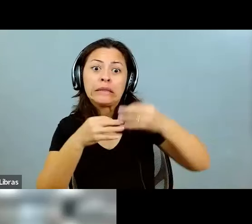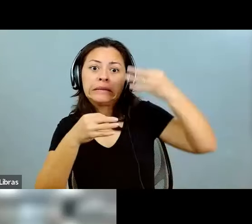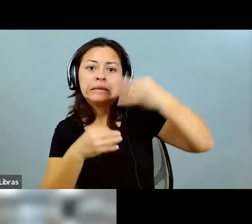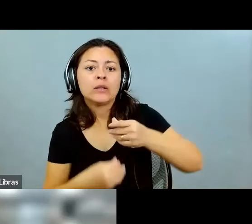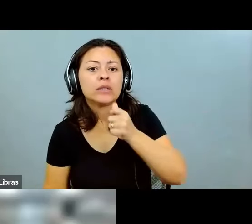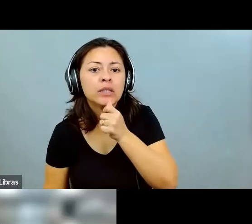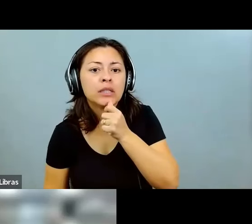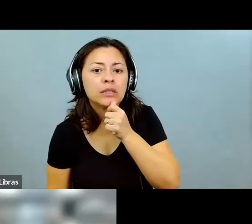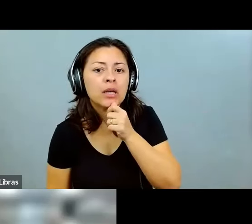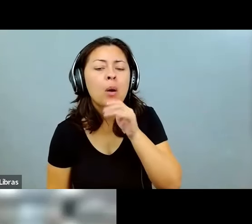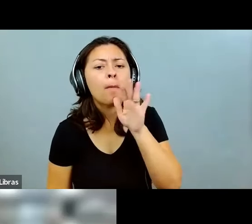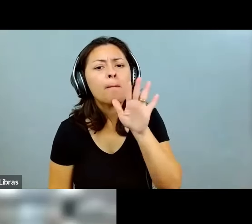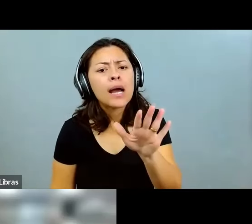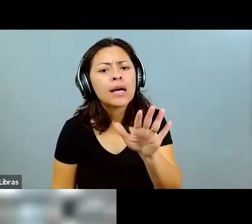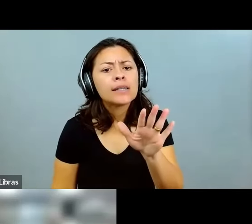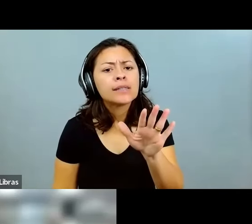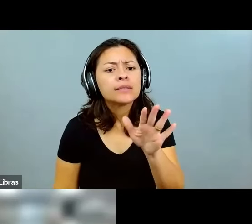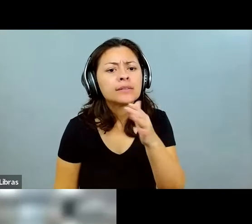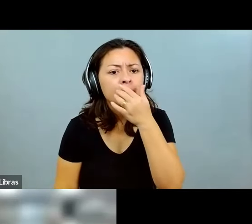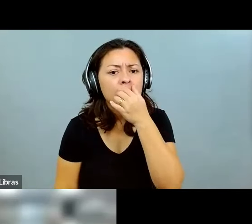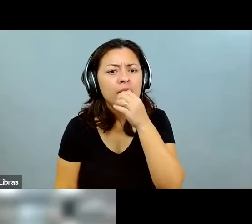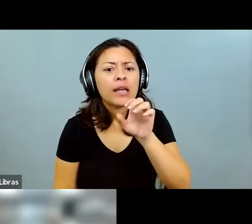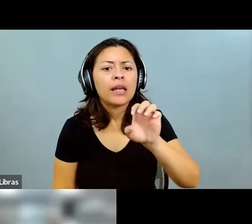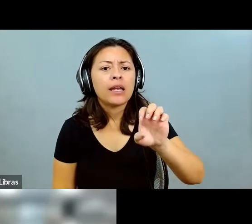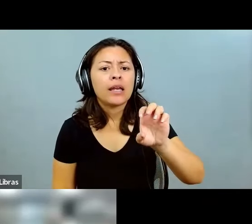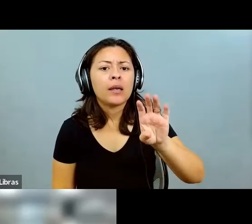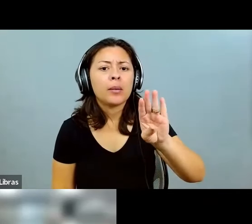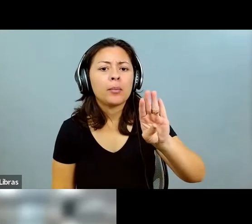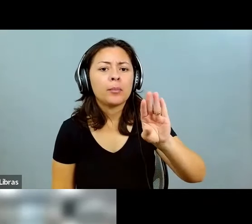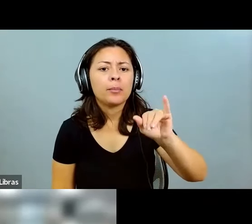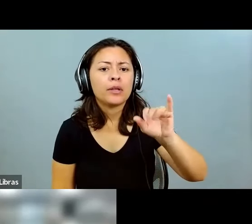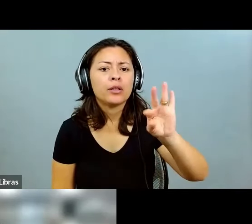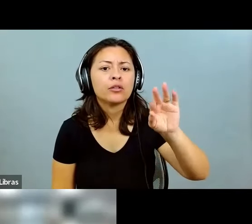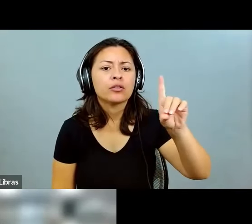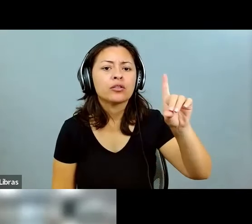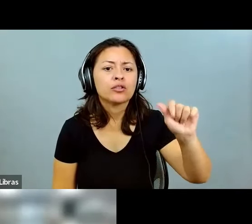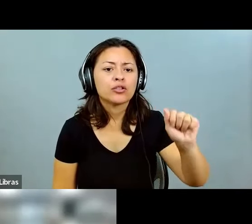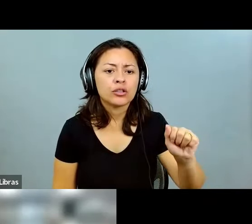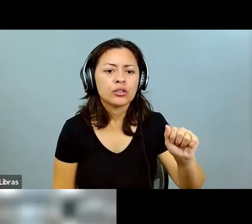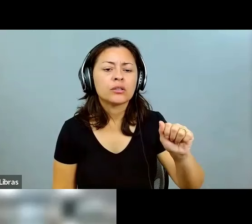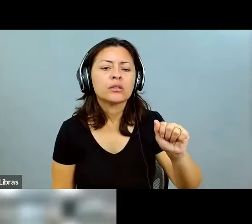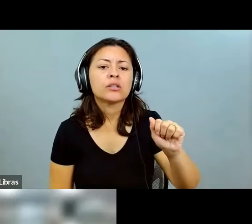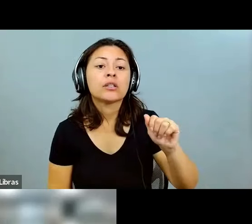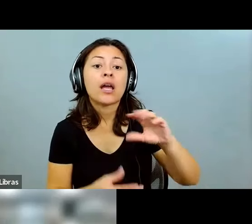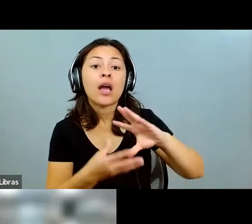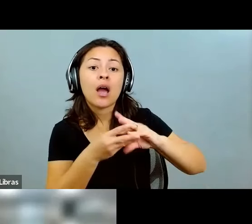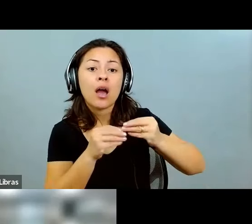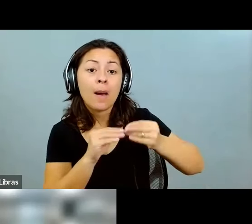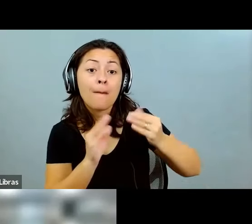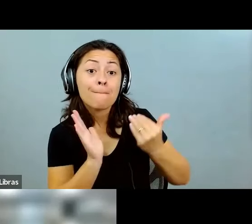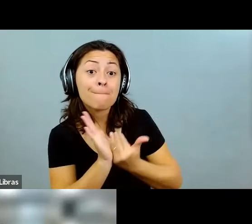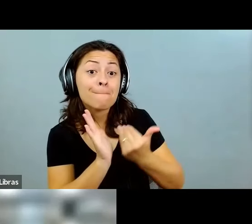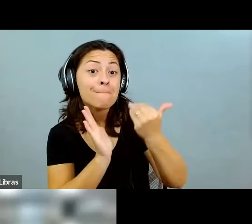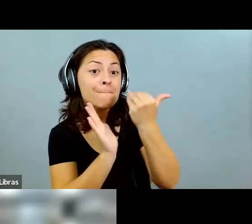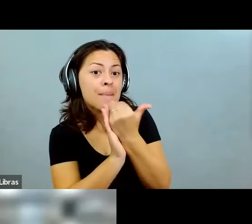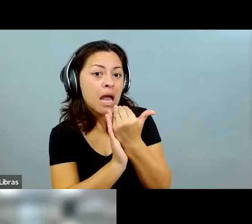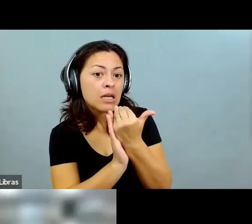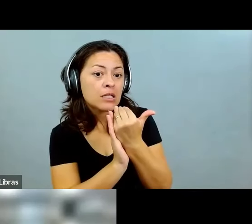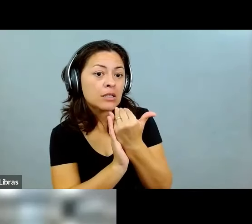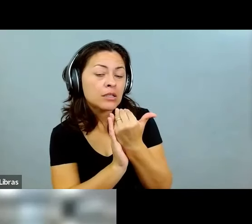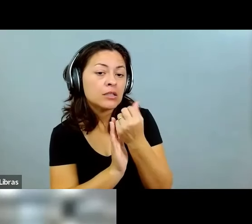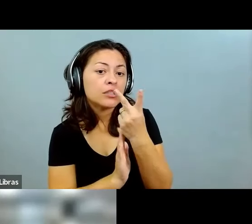que vocês só para tentar estimar o ebid esse ano eh passem de novo né com mais algodão para vender em 2025